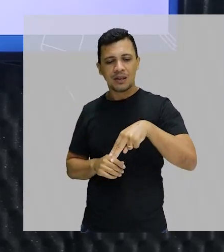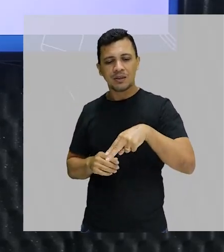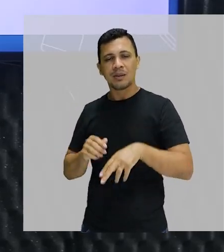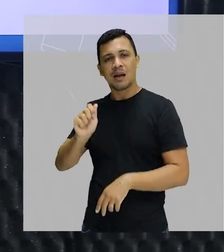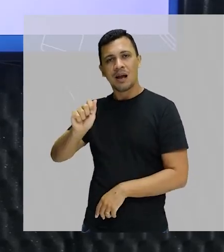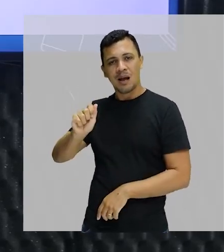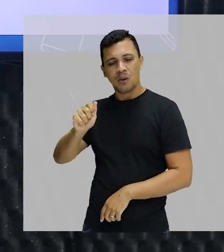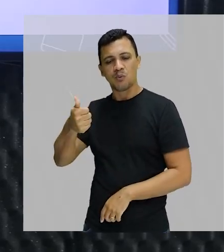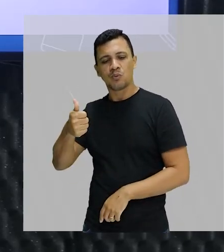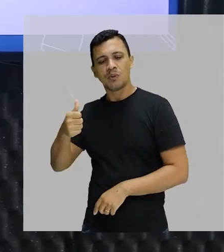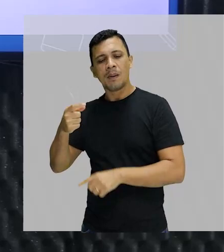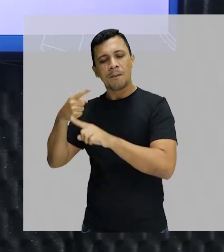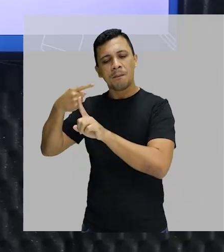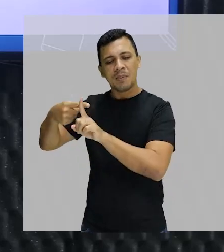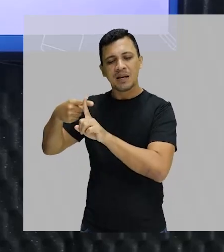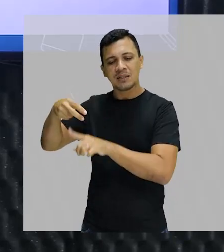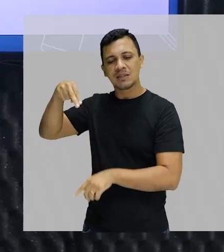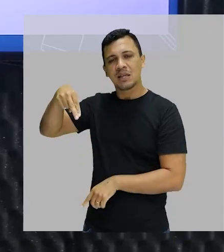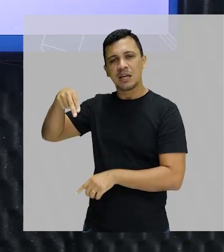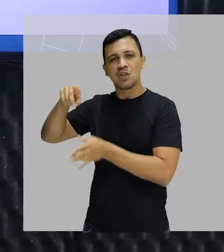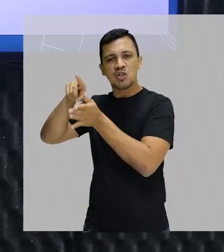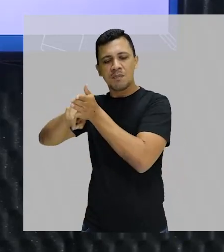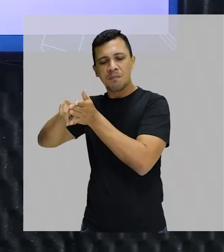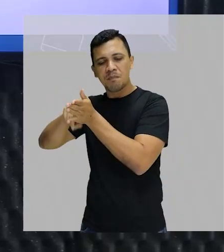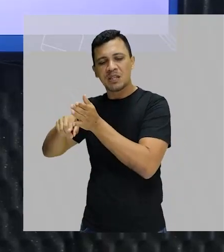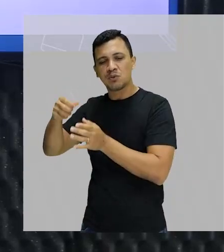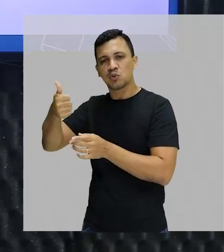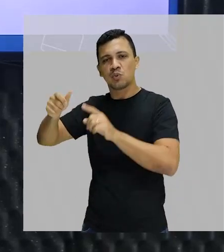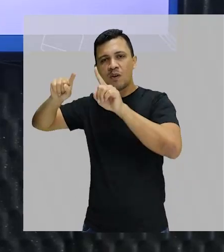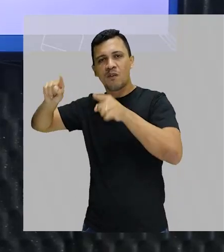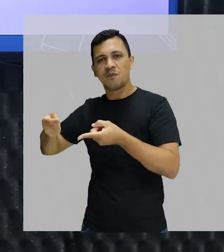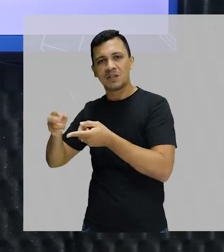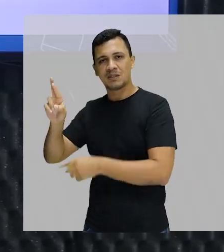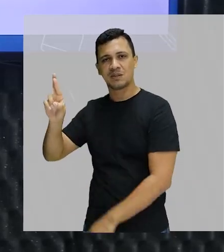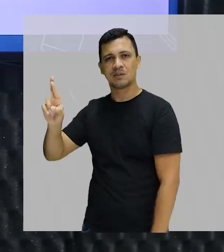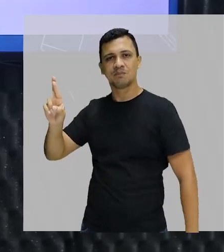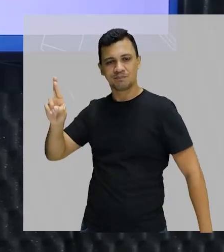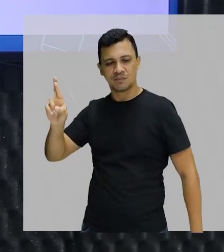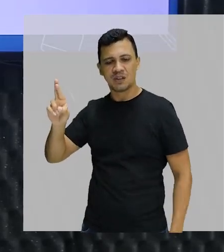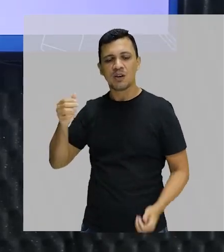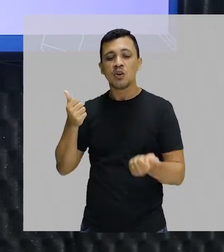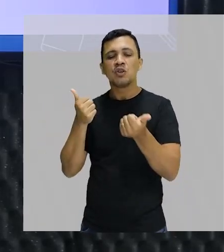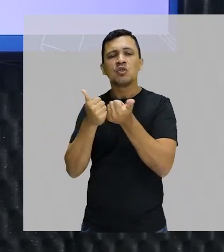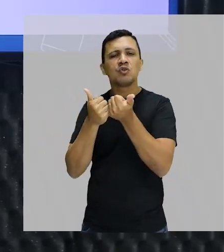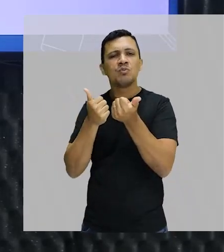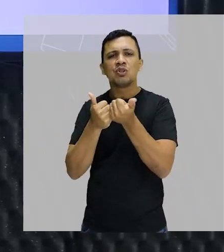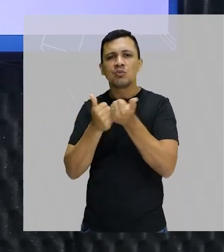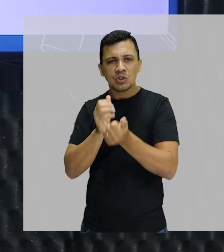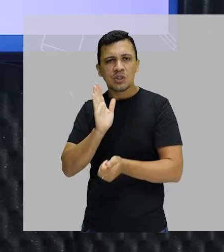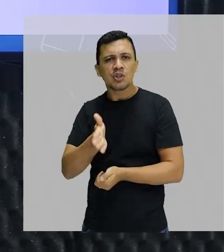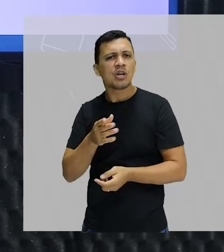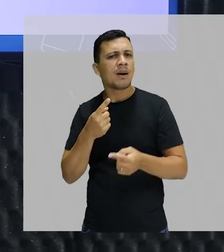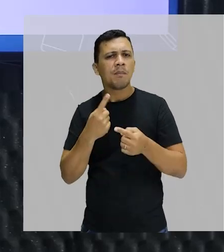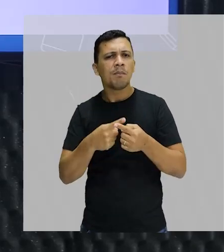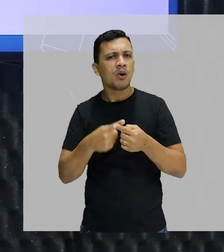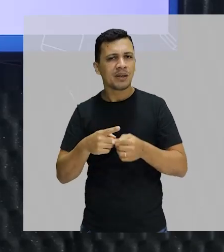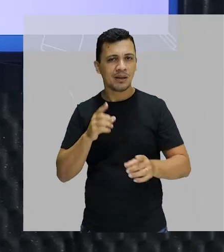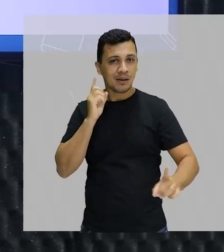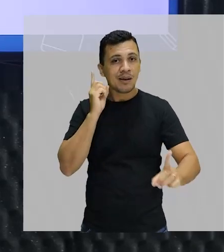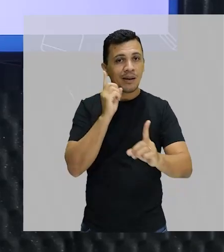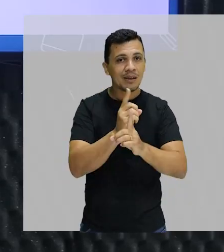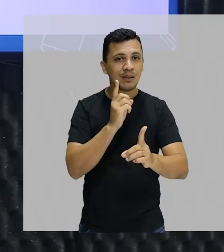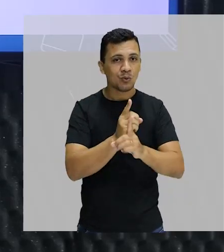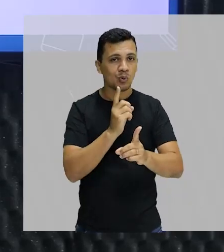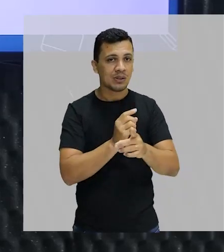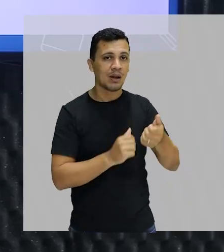mais N menos 1 vezes a razão. E aí eu estou fazendo já as substituições, por quê? Porque ele quer o décimo